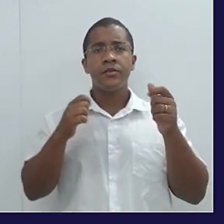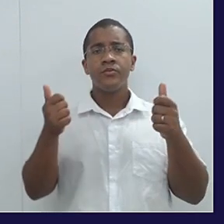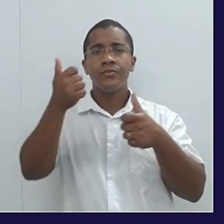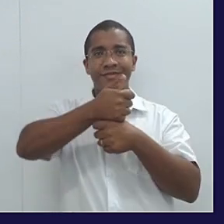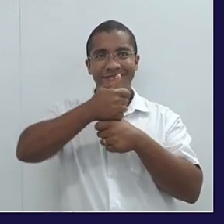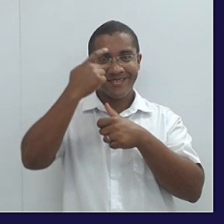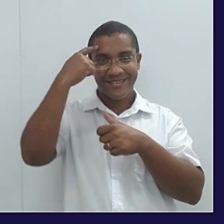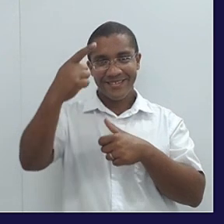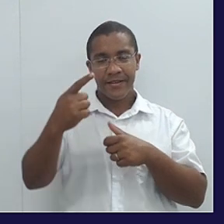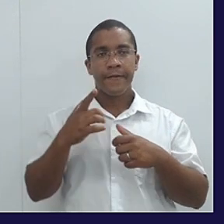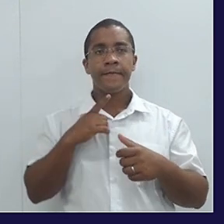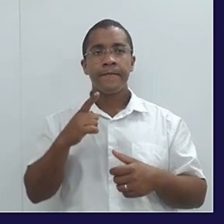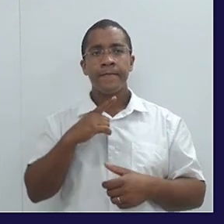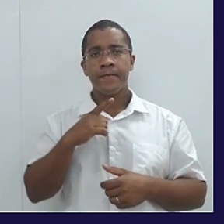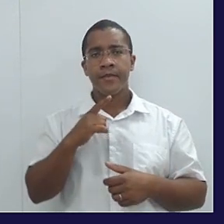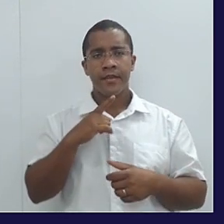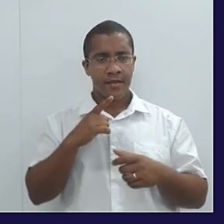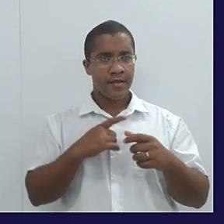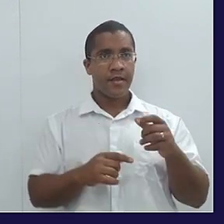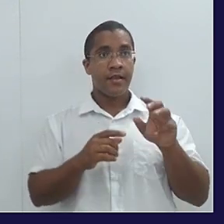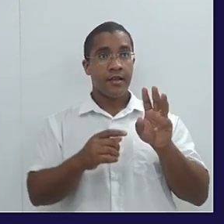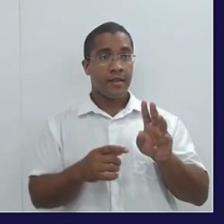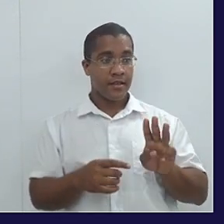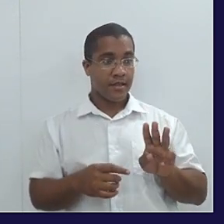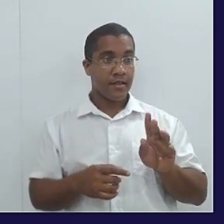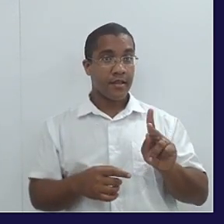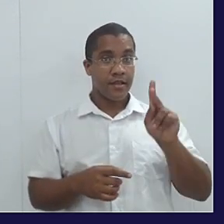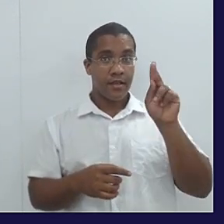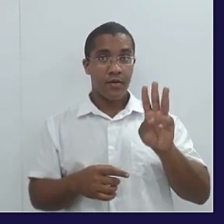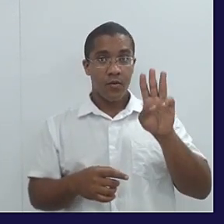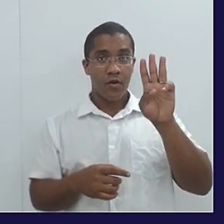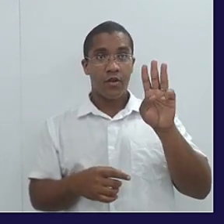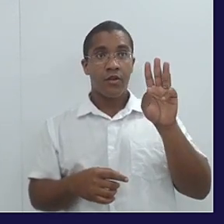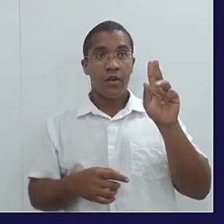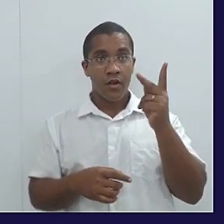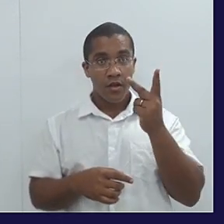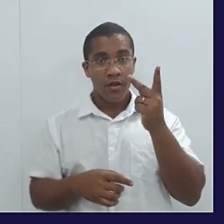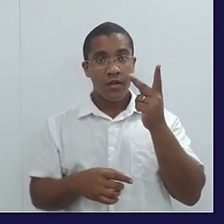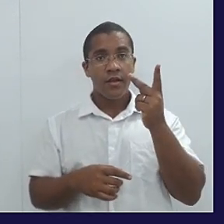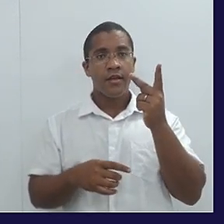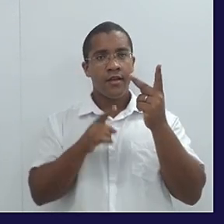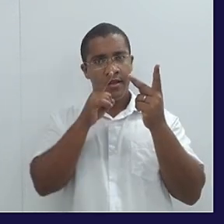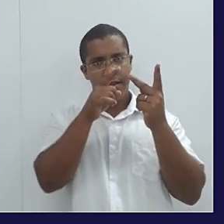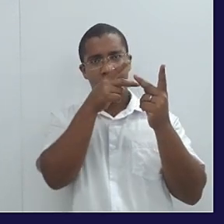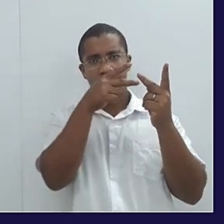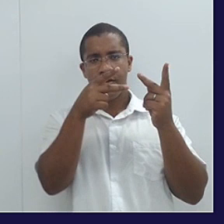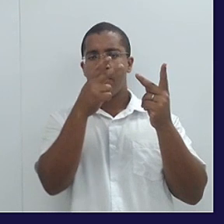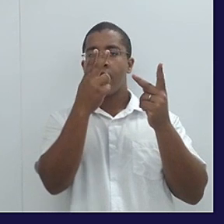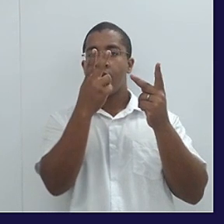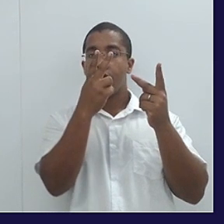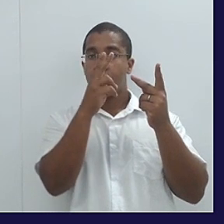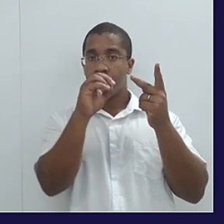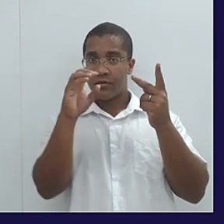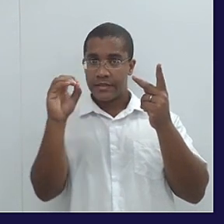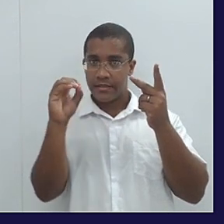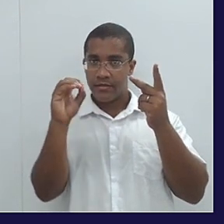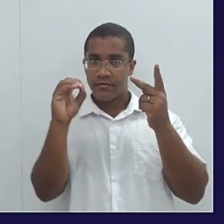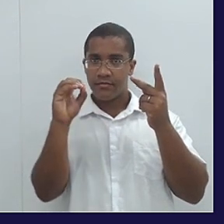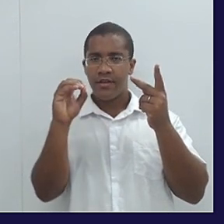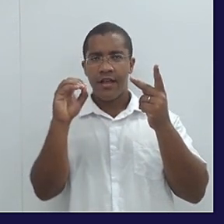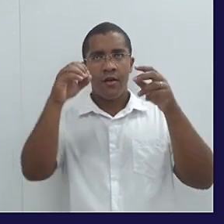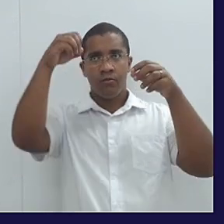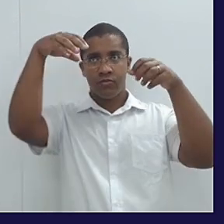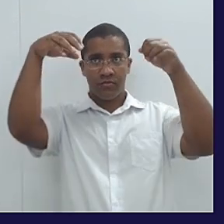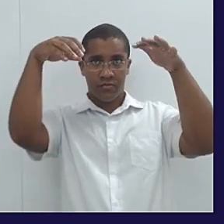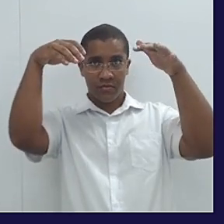a substituição, né? Onde eu tenho quilowatt-horas, né? Que no caso são as duas lâmpadas, que são 200